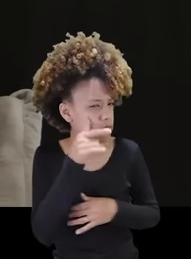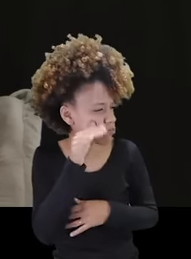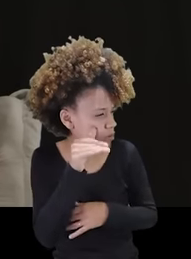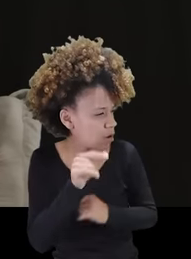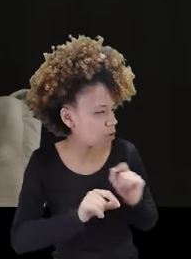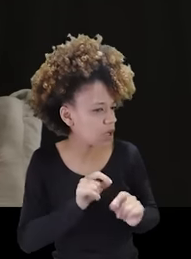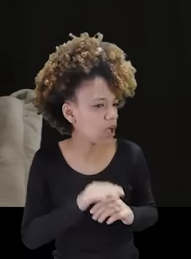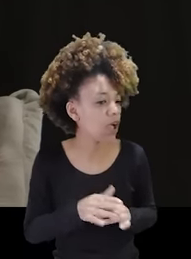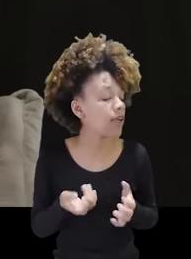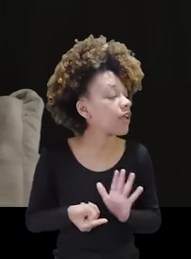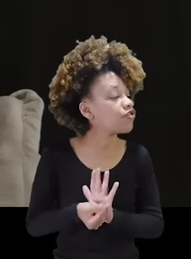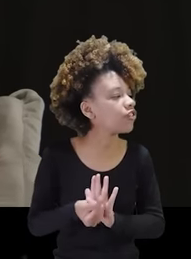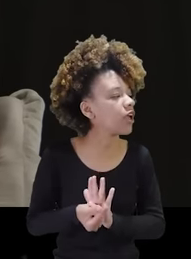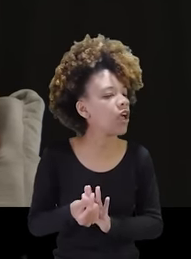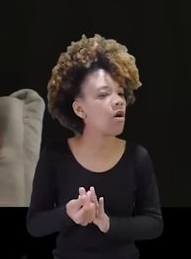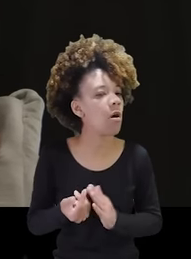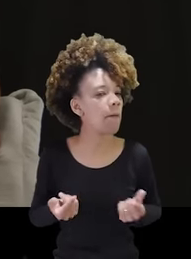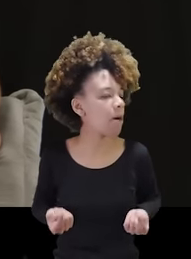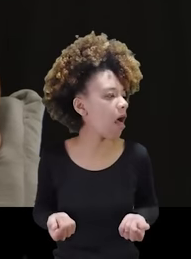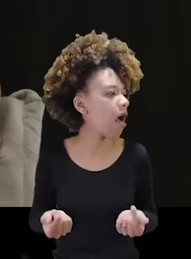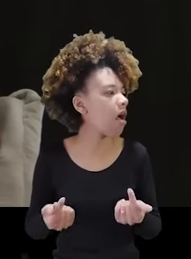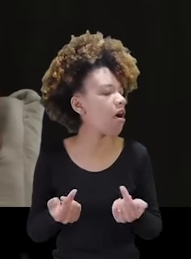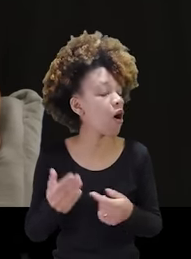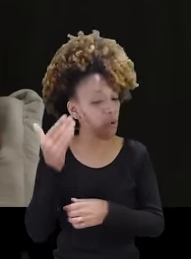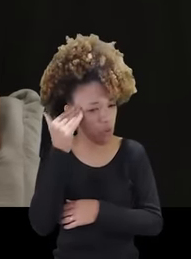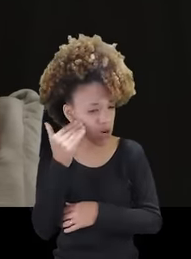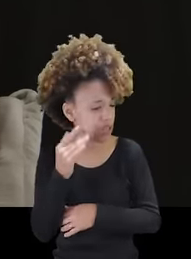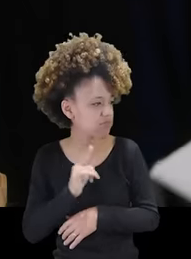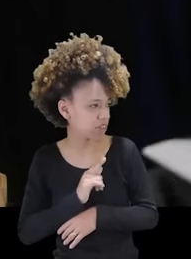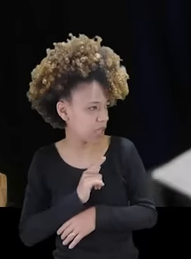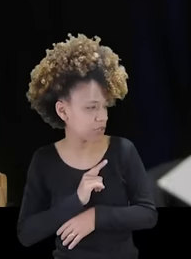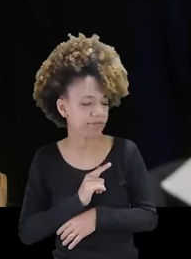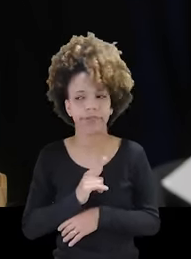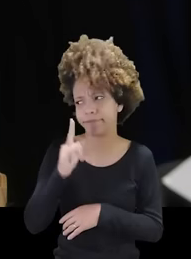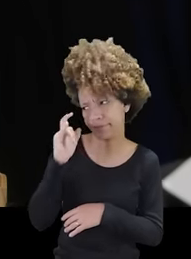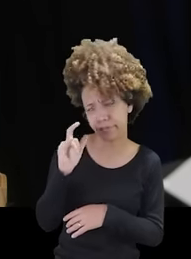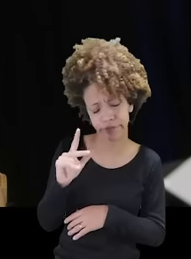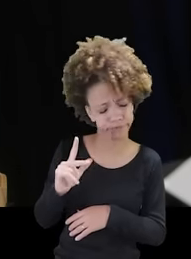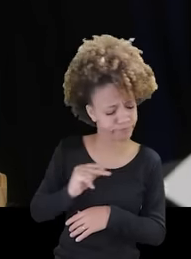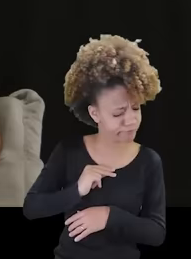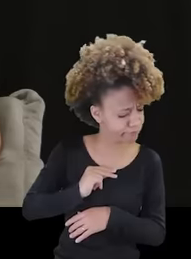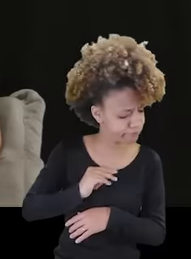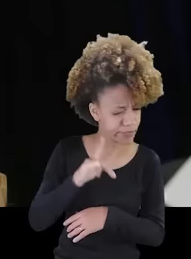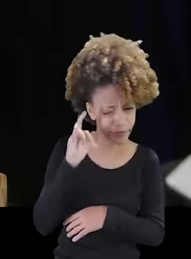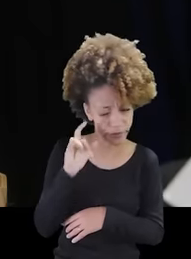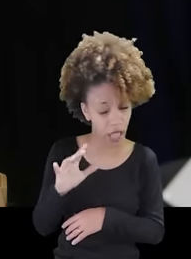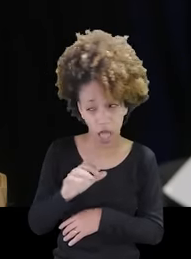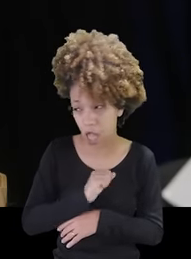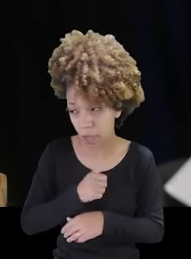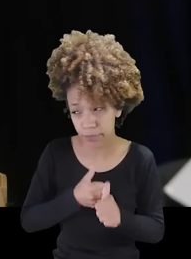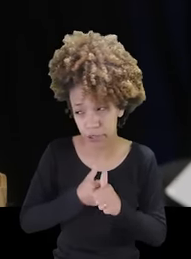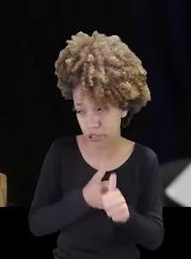eu achei muito curiosa que você falou assim a galera que ia ganhar dinheiro para Ostentar o coreano tem essa coisa tal e Instagram é pessoal